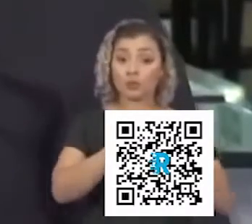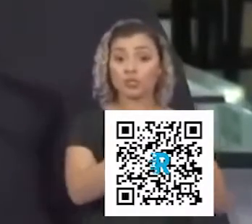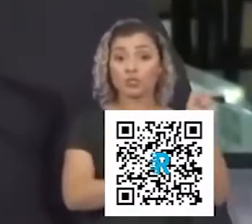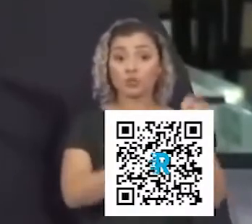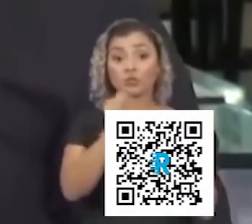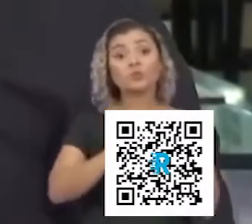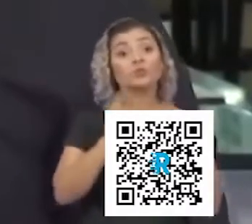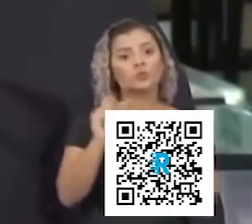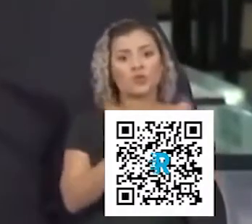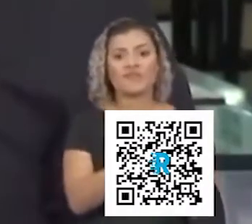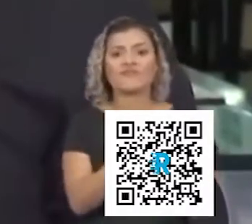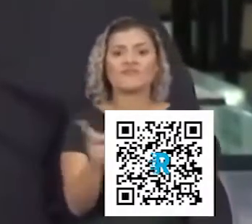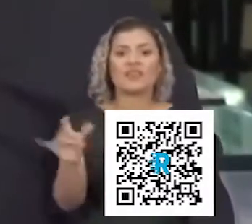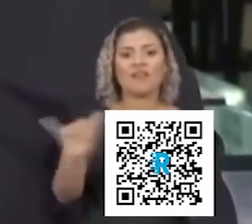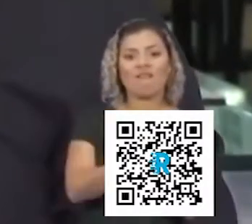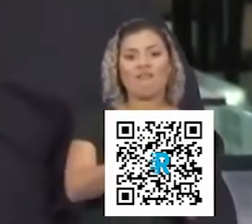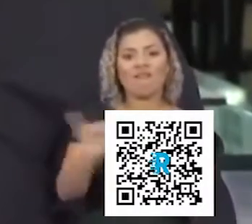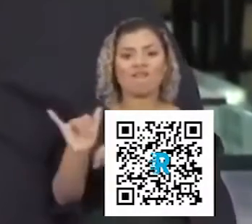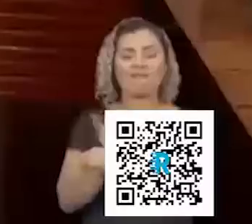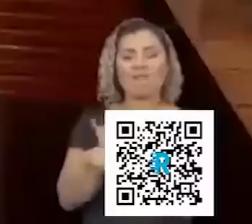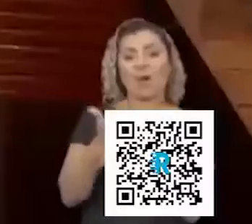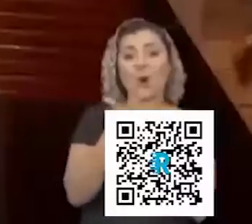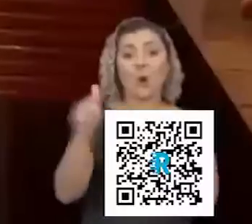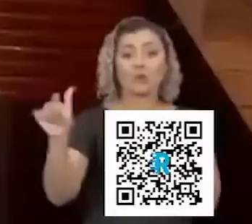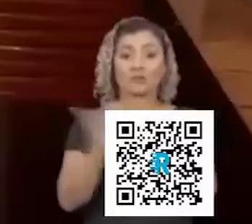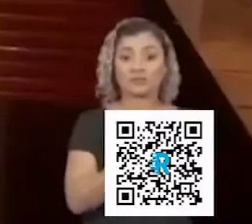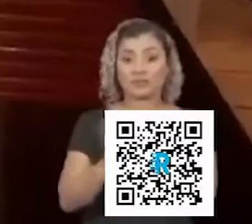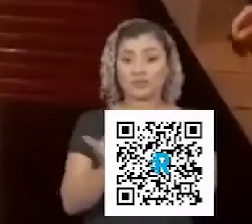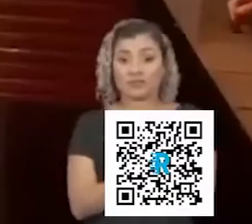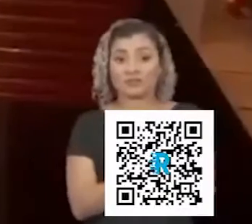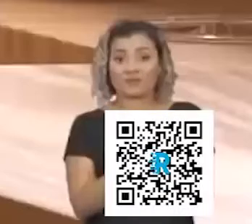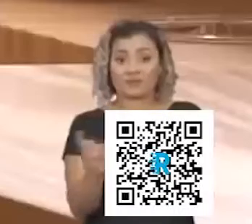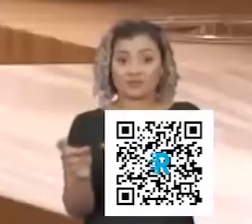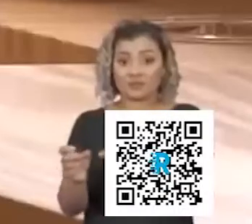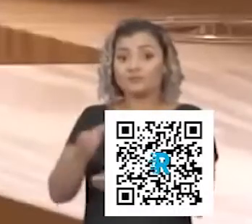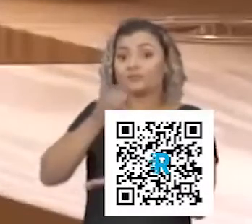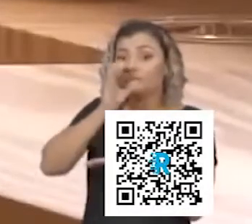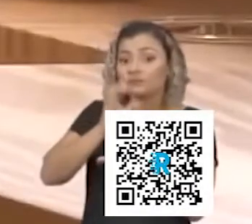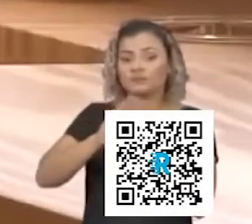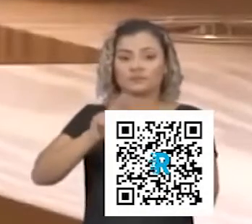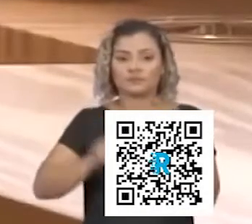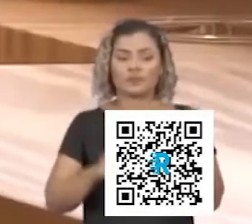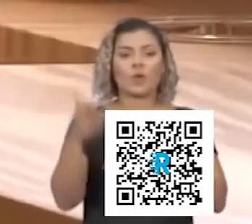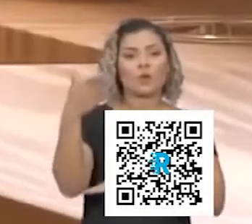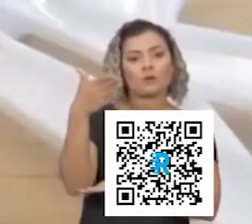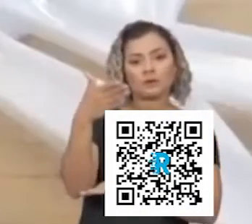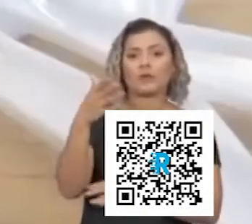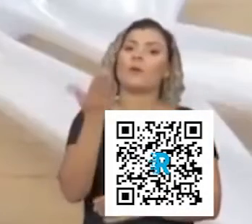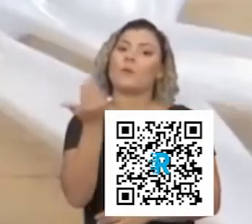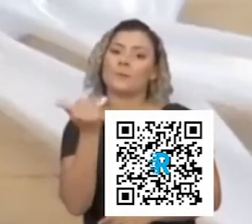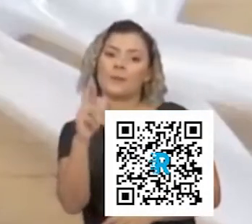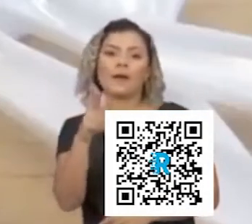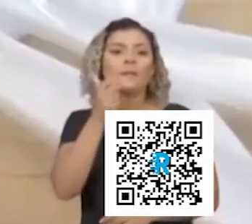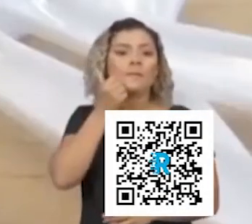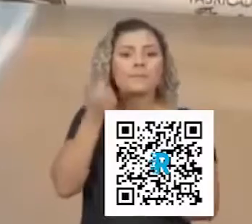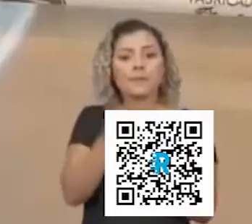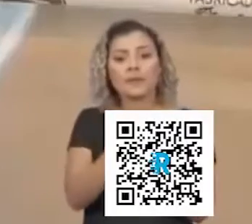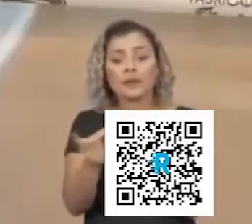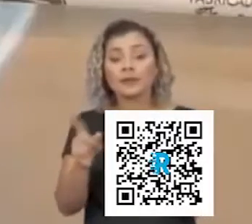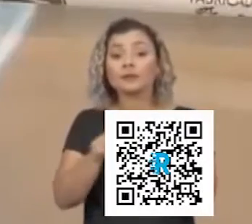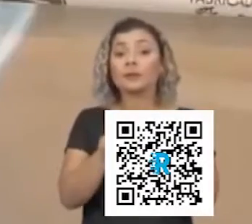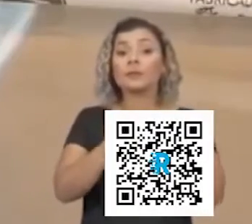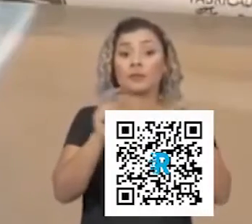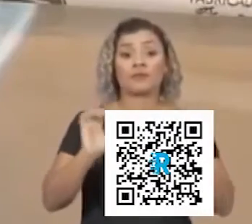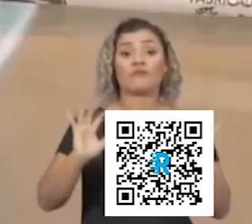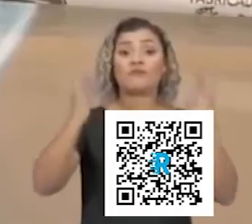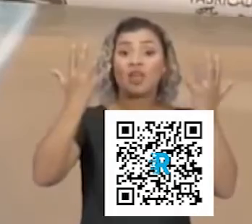produtos alternativos e menos poluentes. A determinação também atinge hotéis, bares, padarias e bufês infantis. No